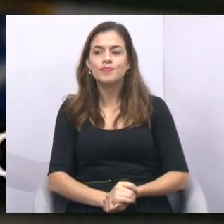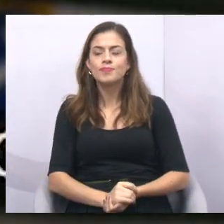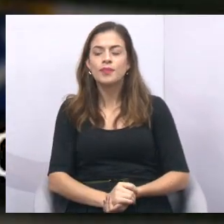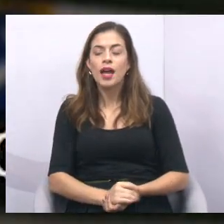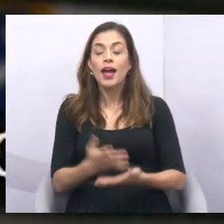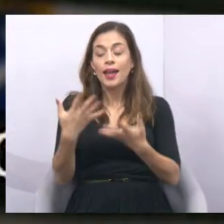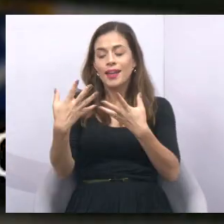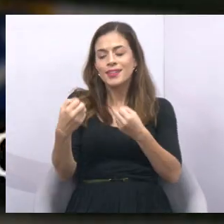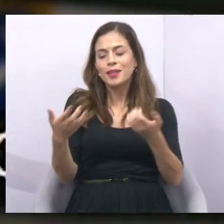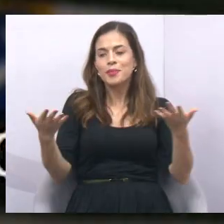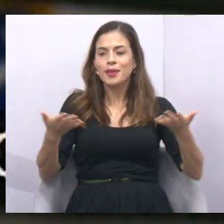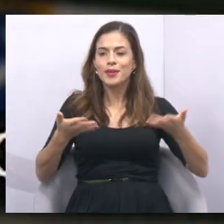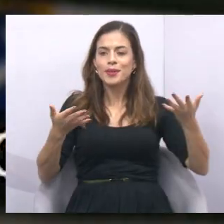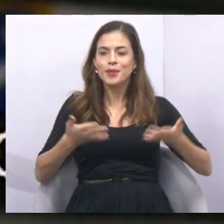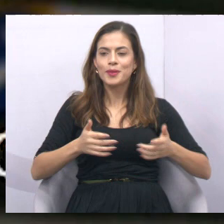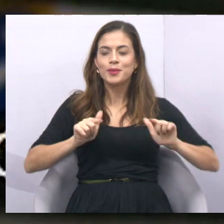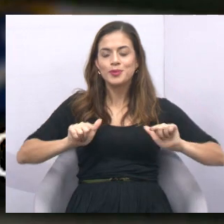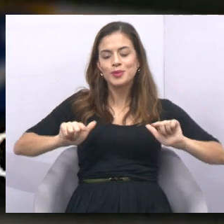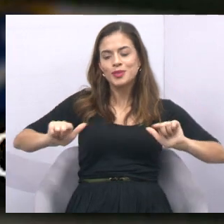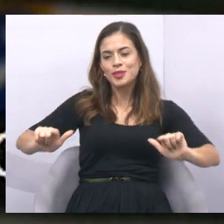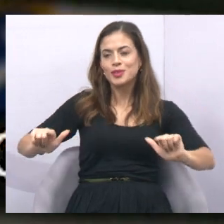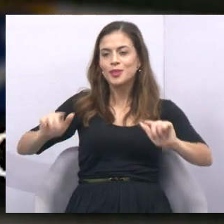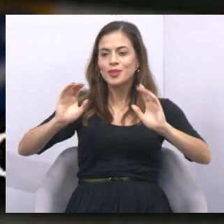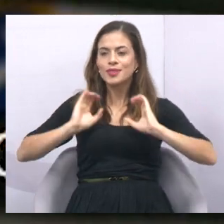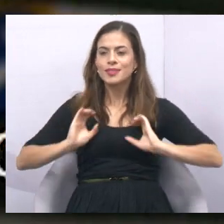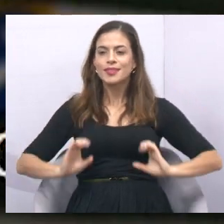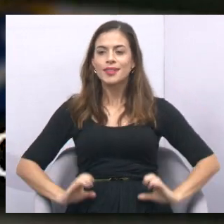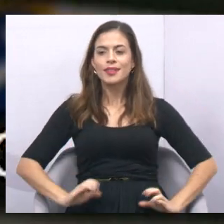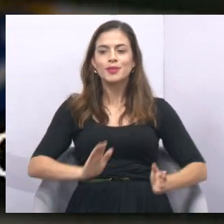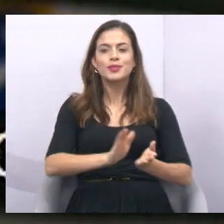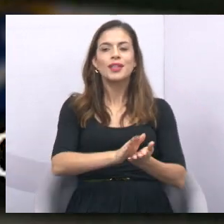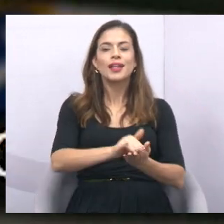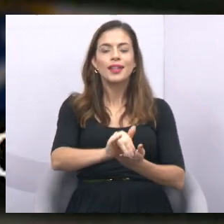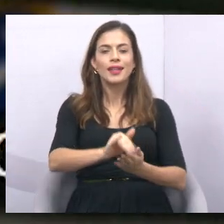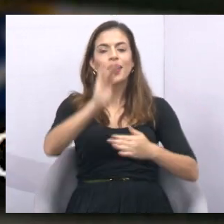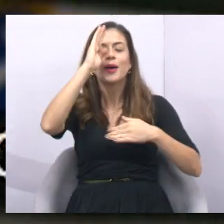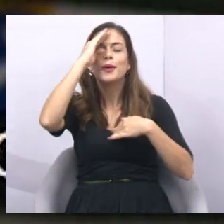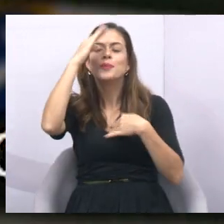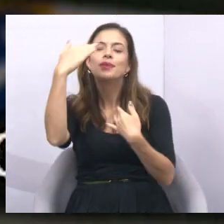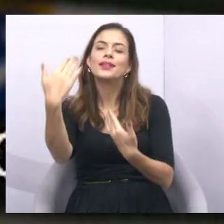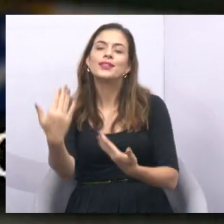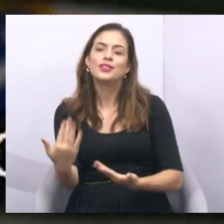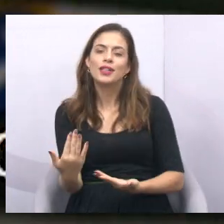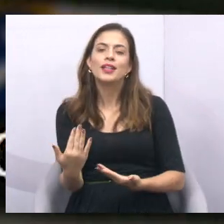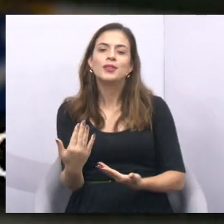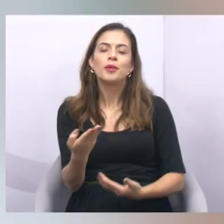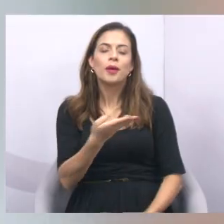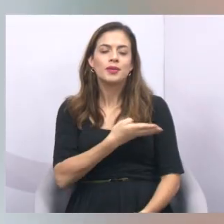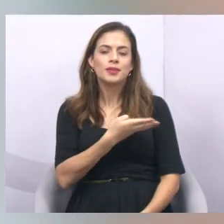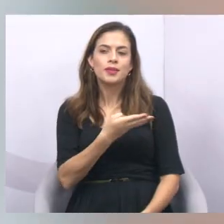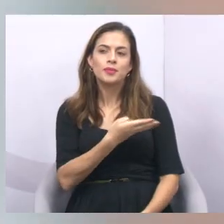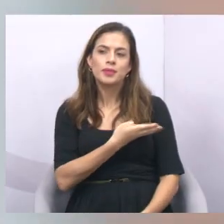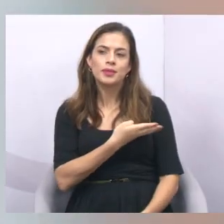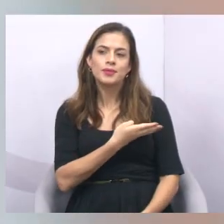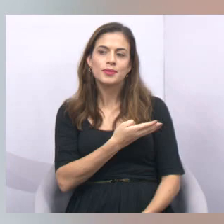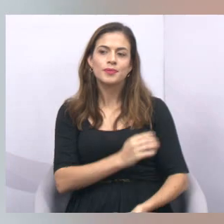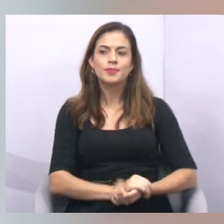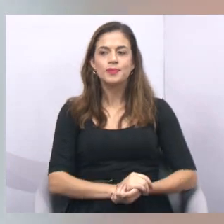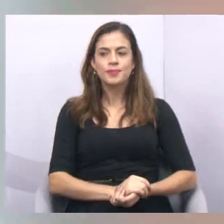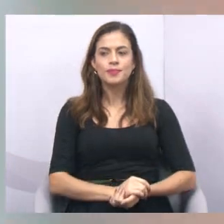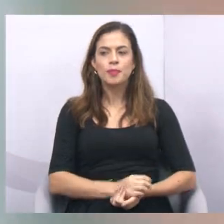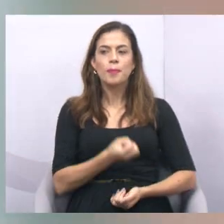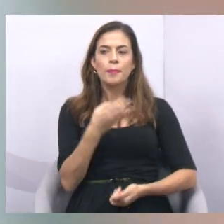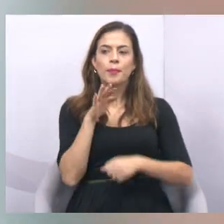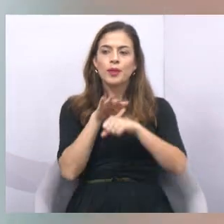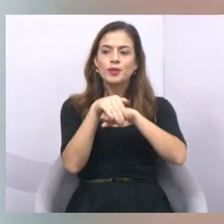recebe agora o título de cidadão jacareiense, sendo homenageado pelos seguintes amigos. Boa